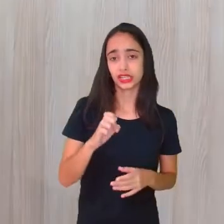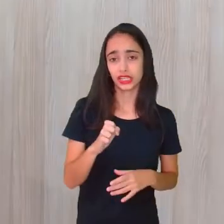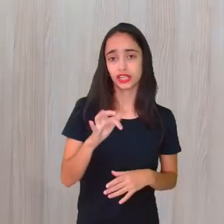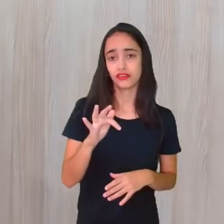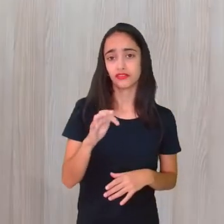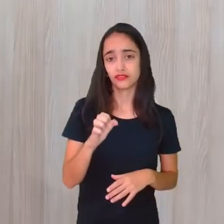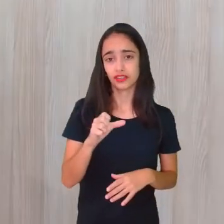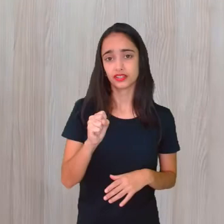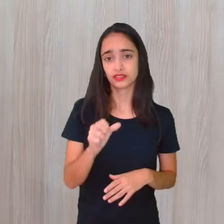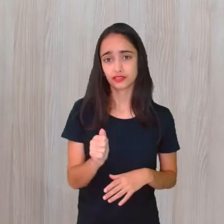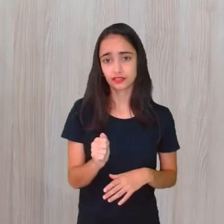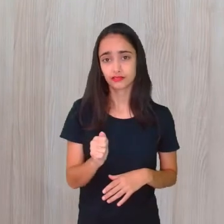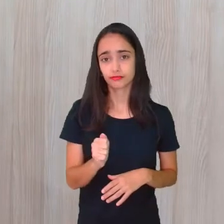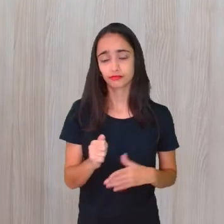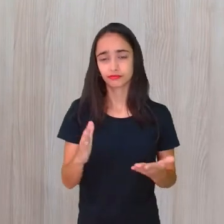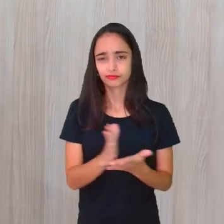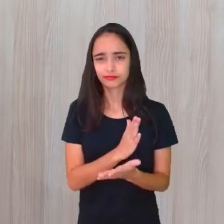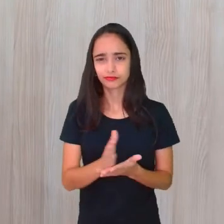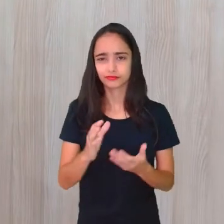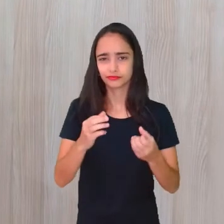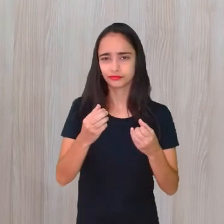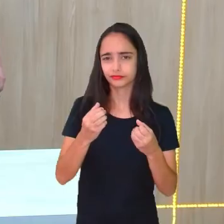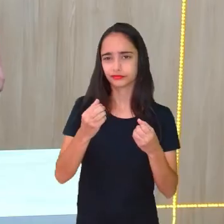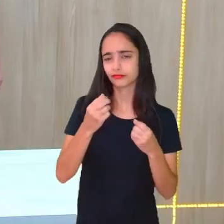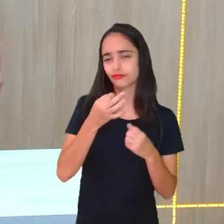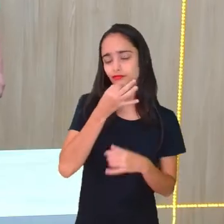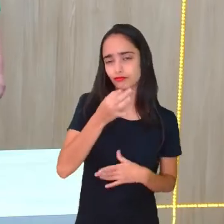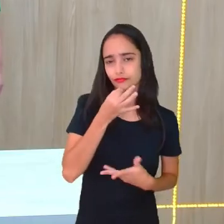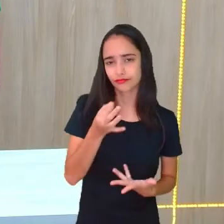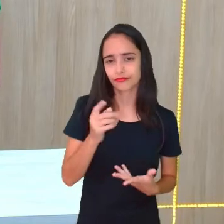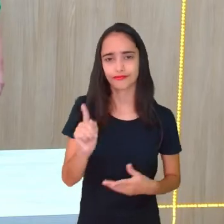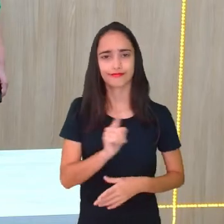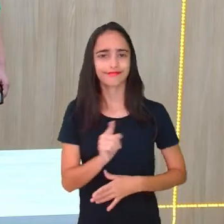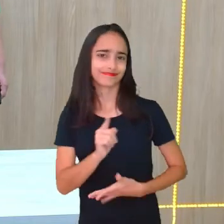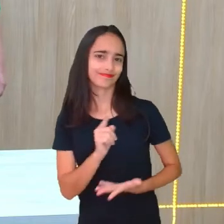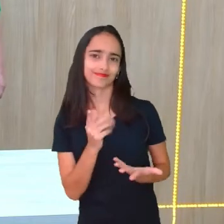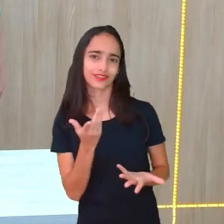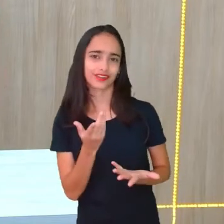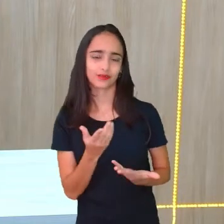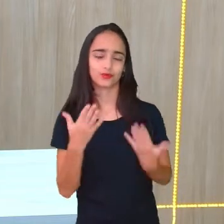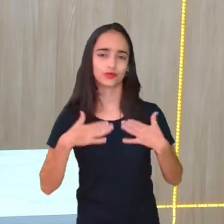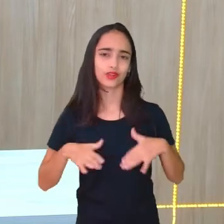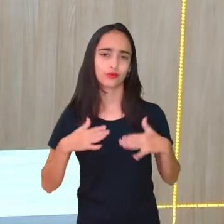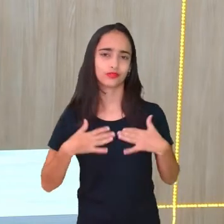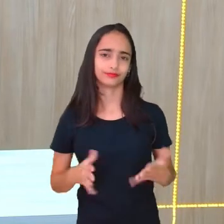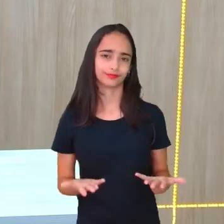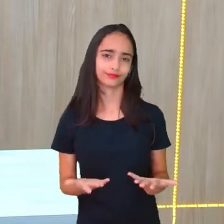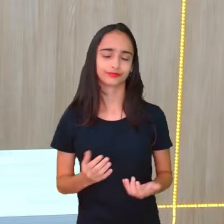Não, por enquanto não, tá tranquilo. E aí? Qual seria essa chance?